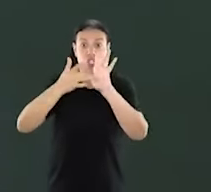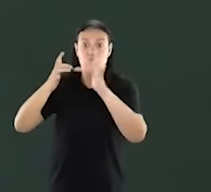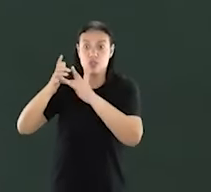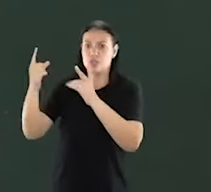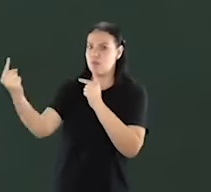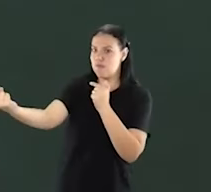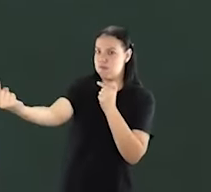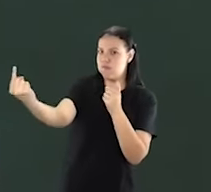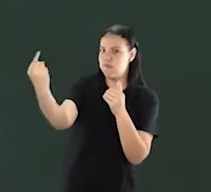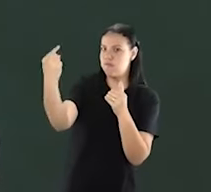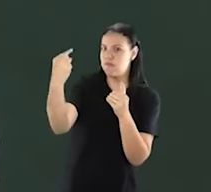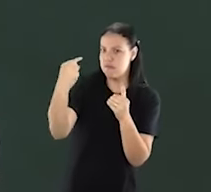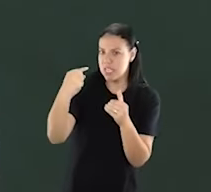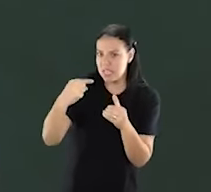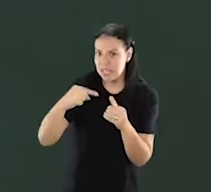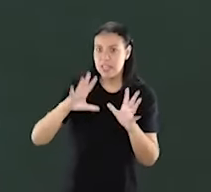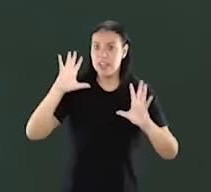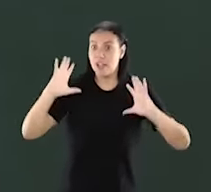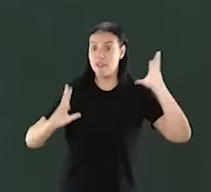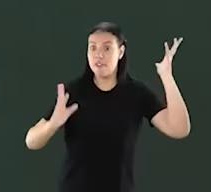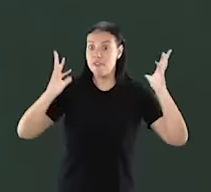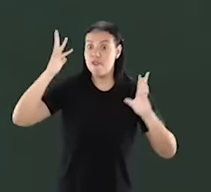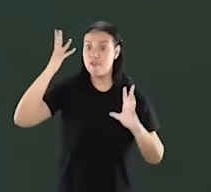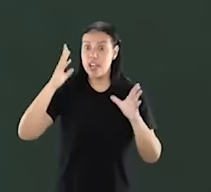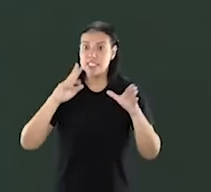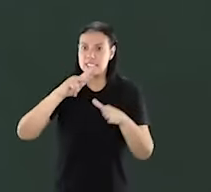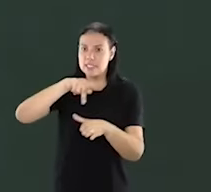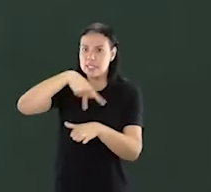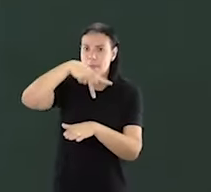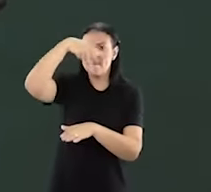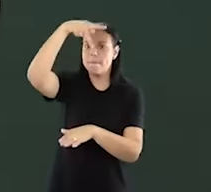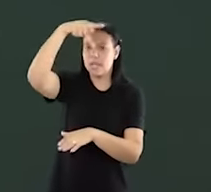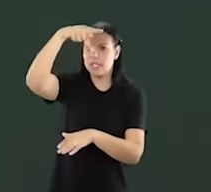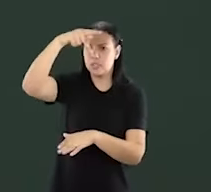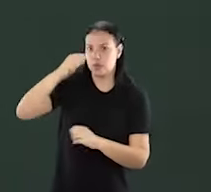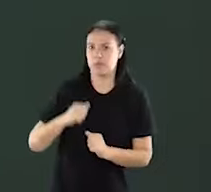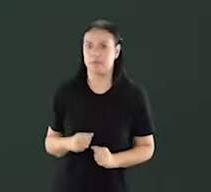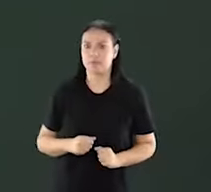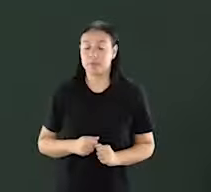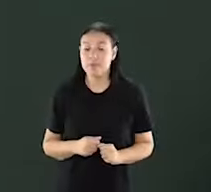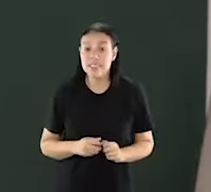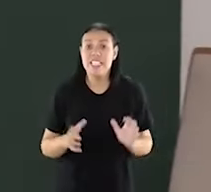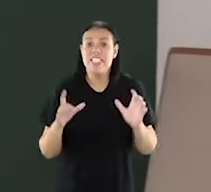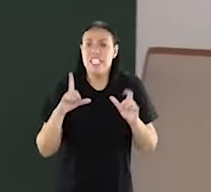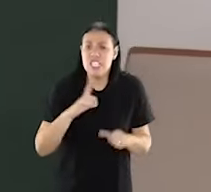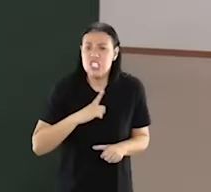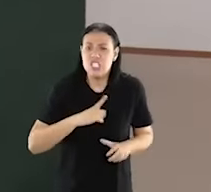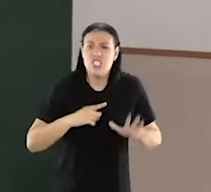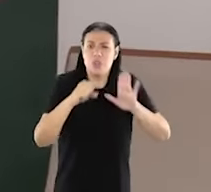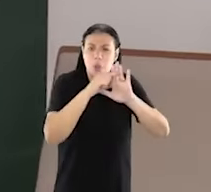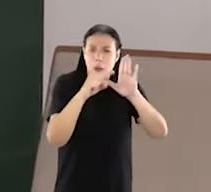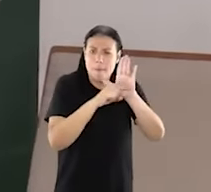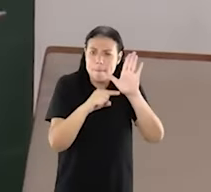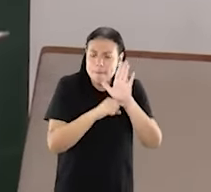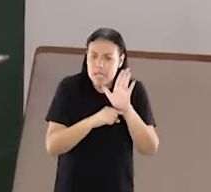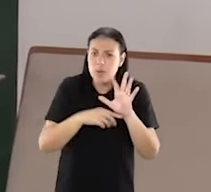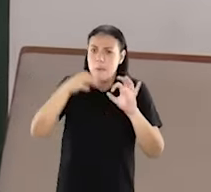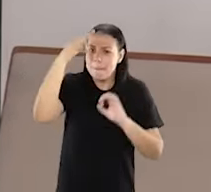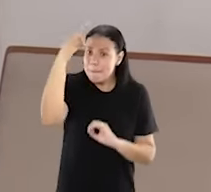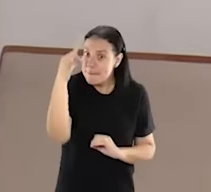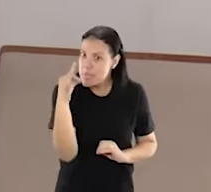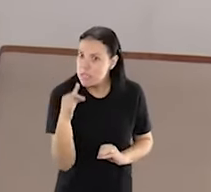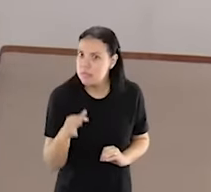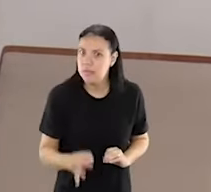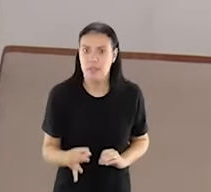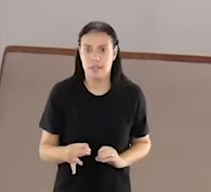outras festas, mas que esta seria a última festa da Páscoa, que ele estava vindo com um propósito muito definido, com uma agenda muito